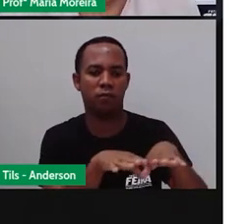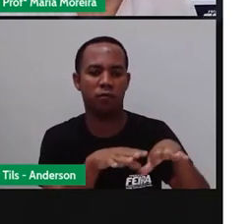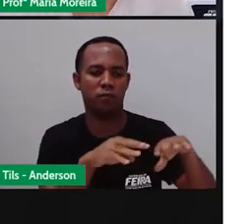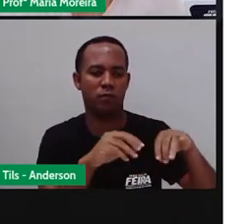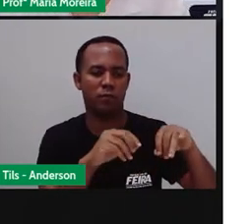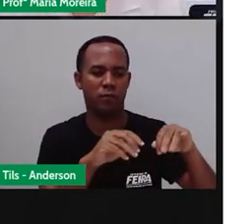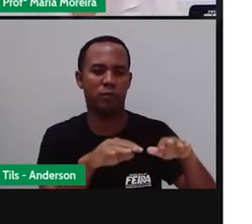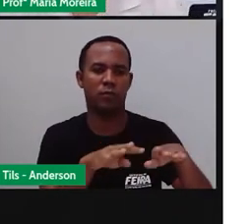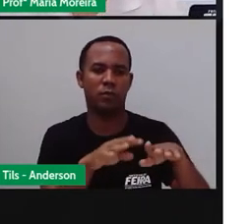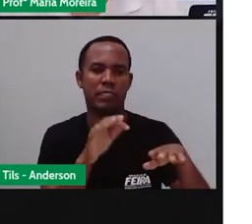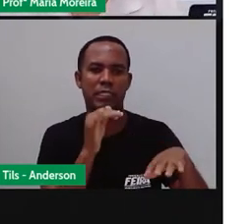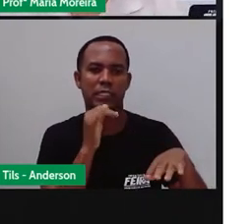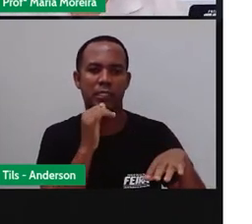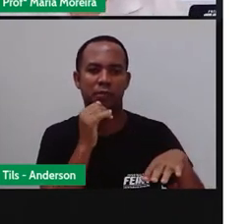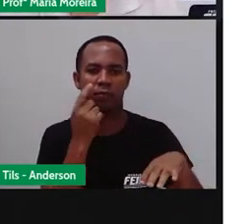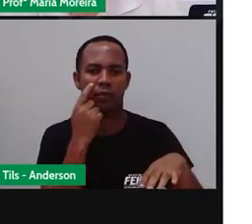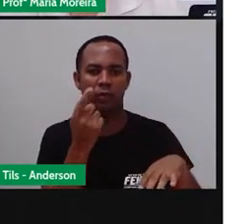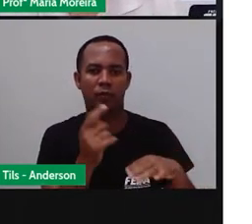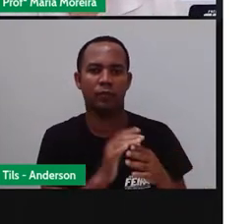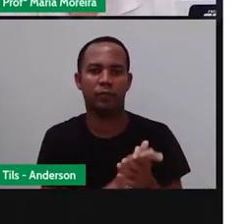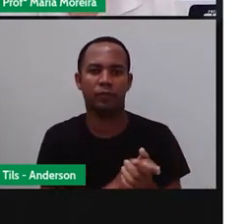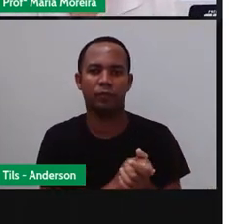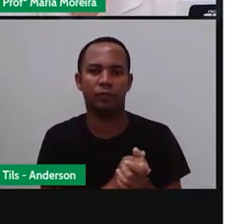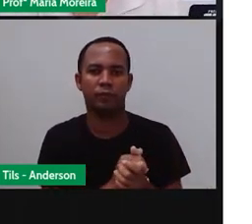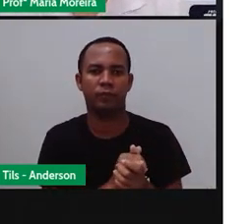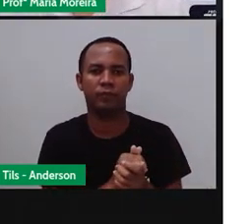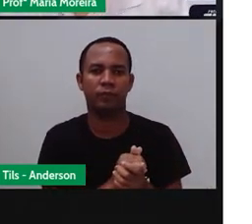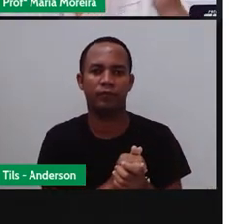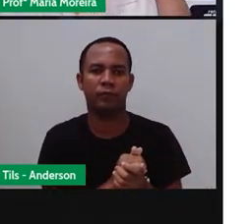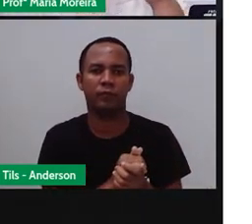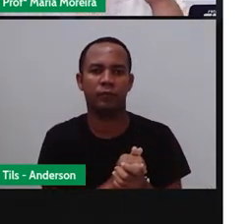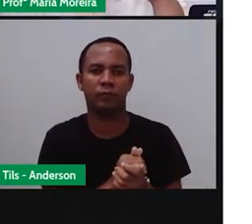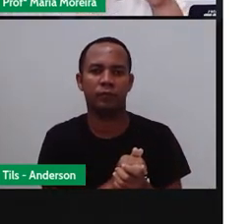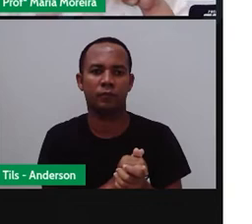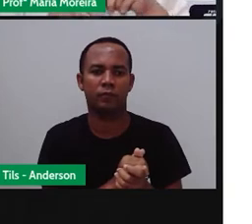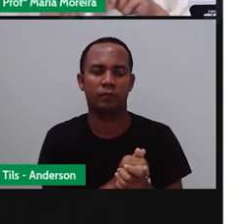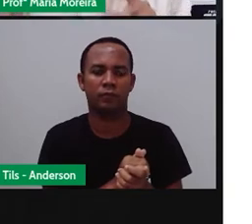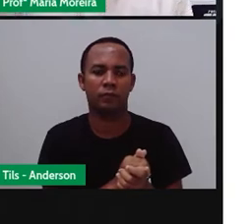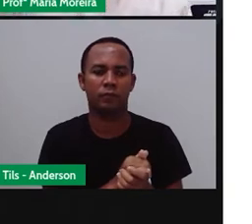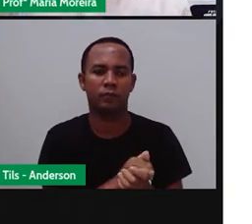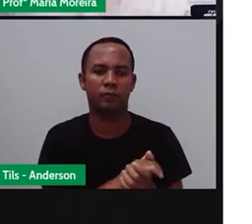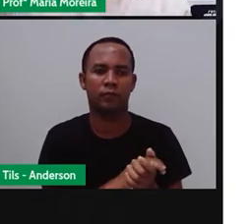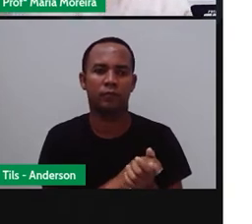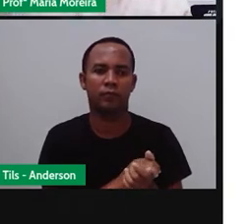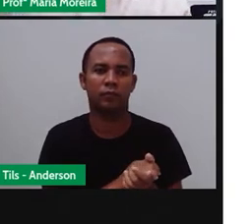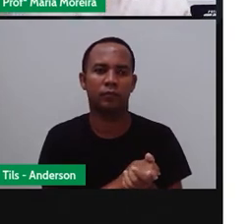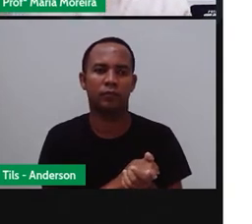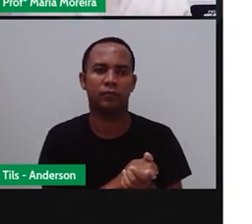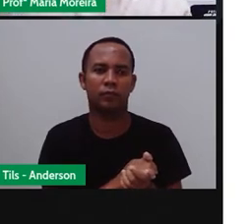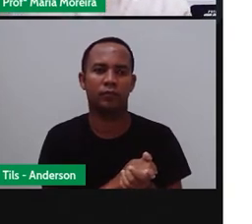né? Vou dar um exemplo aqui para vocês. Se a Pró pegasse esse piloto aqui e